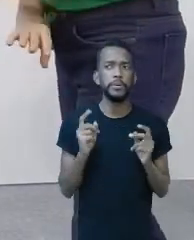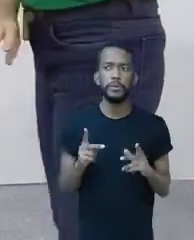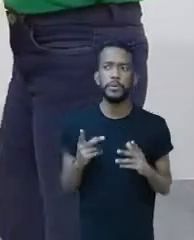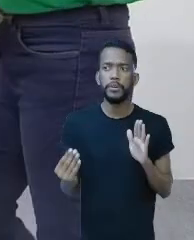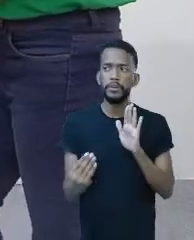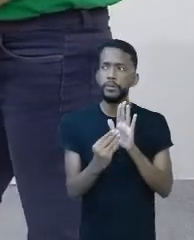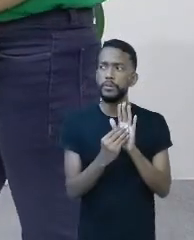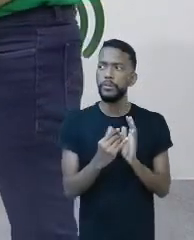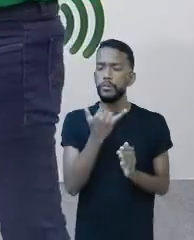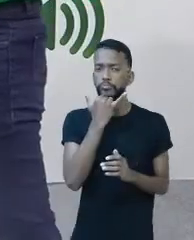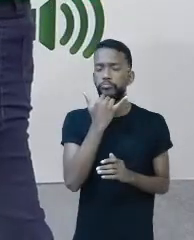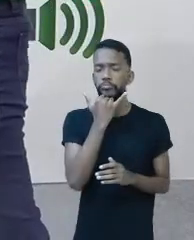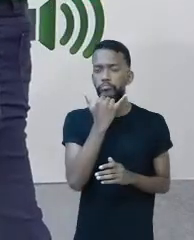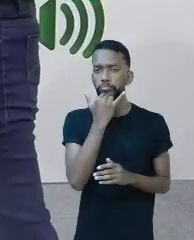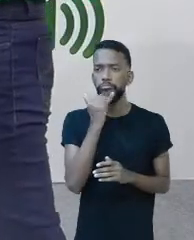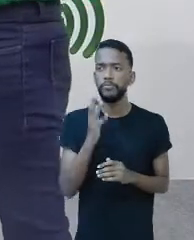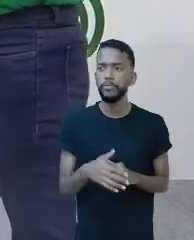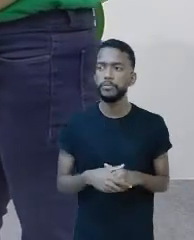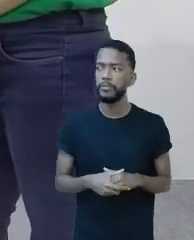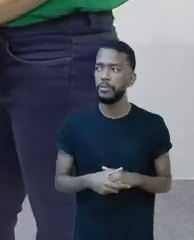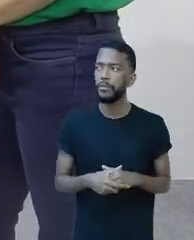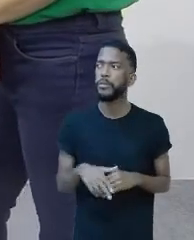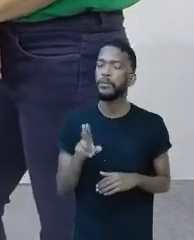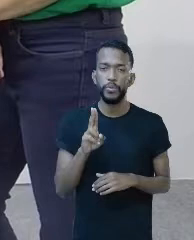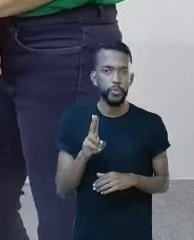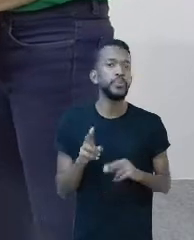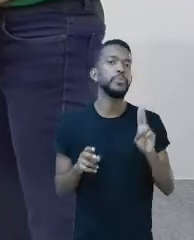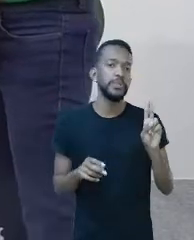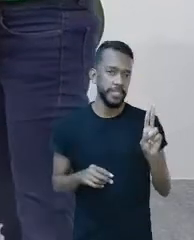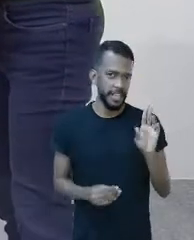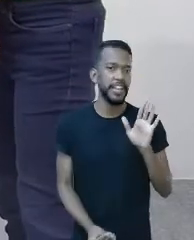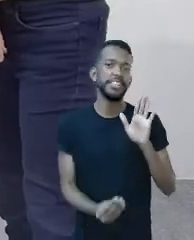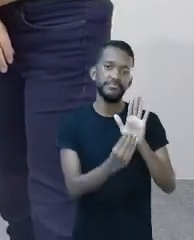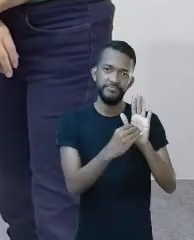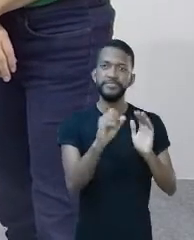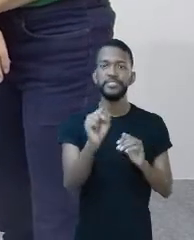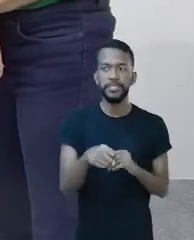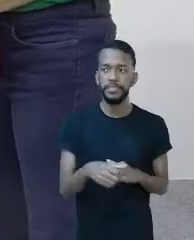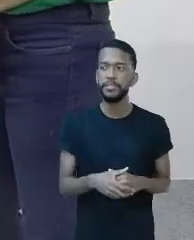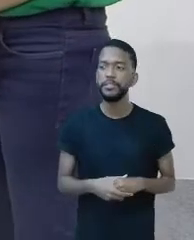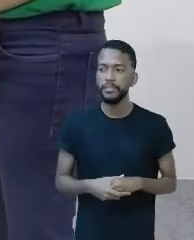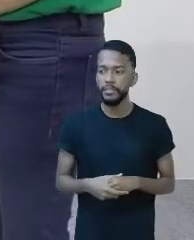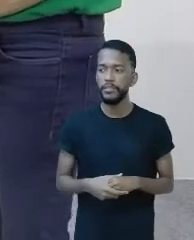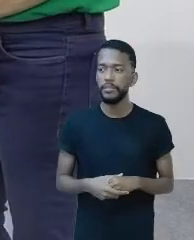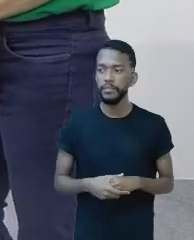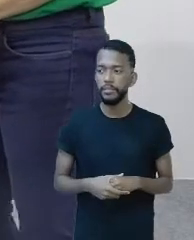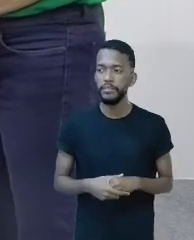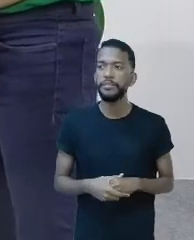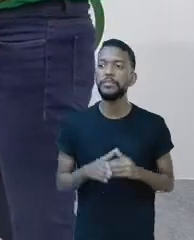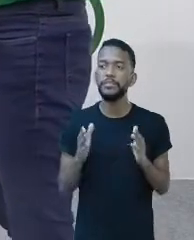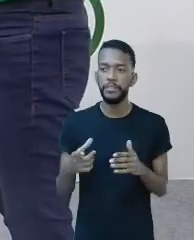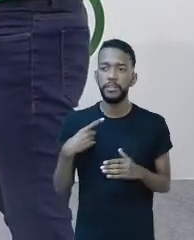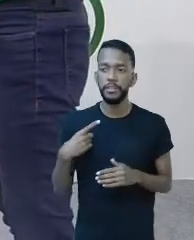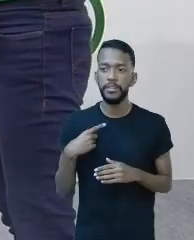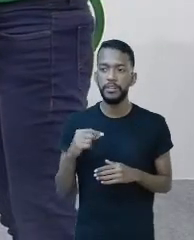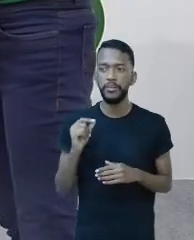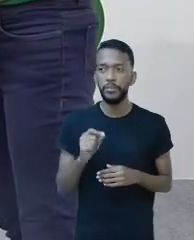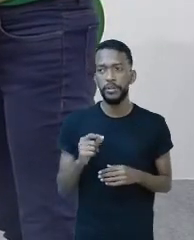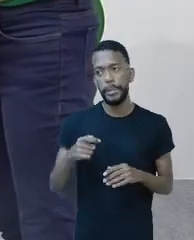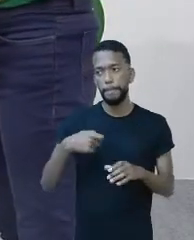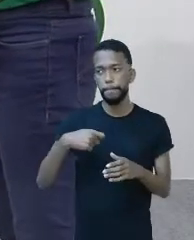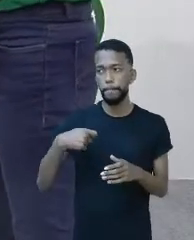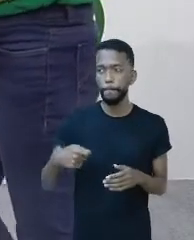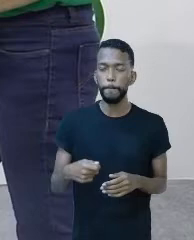número que você tirou. Desculpa. O 5 vai ficar onde? Na unidade, né? Ponto, na unidade. Então, ó, aqui nós temos um lápis, por